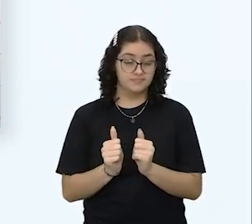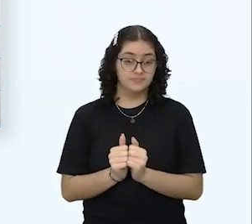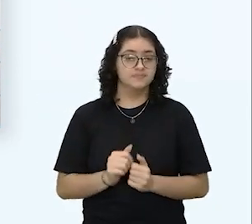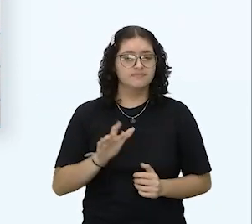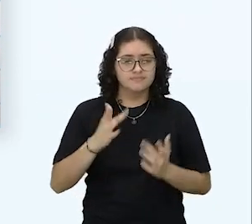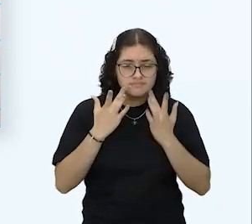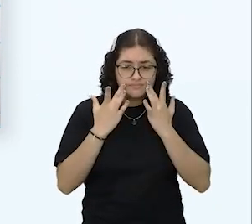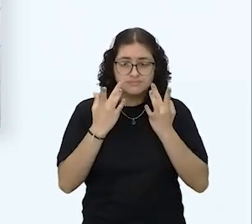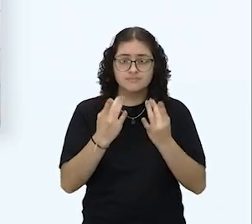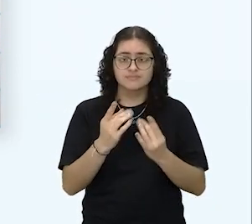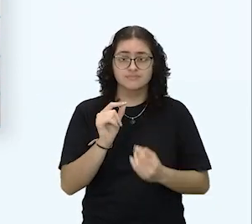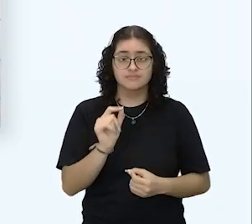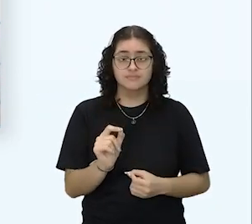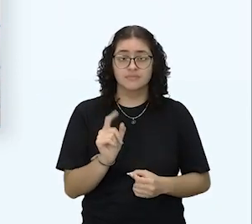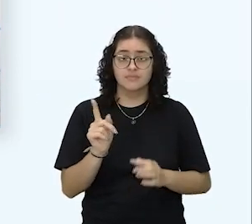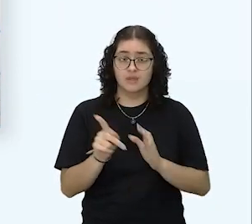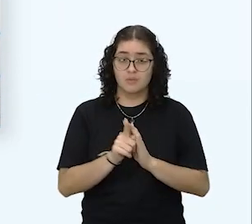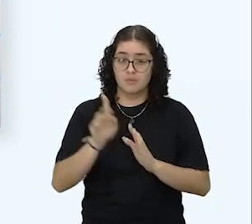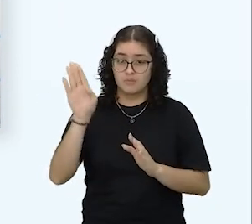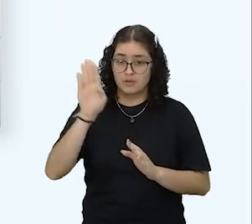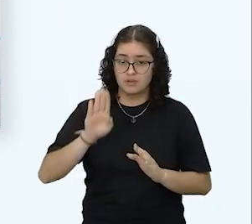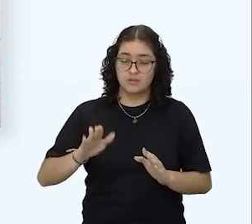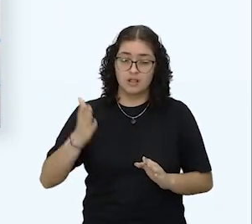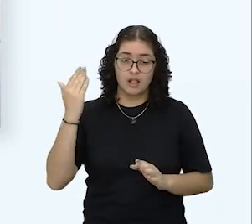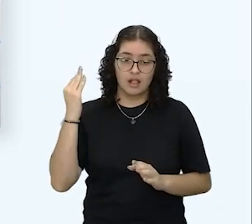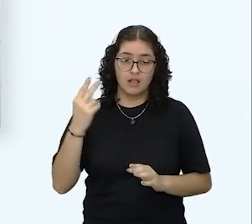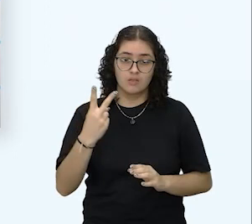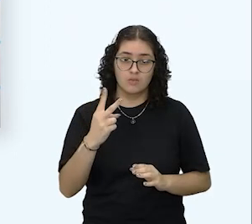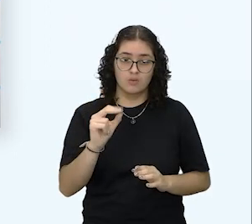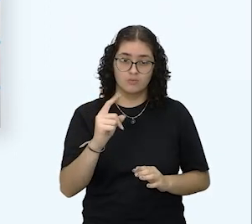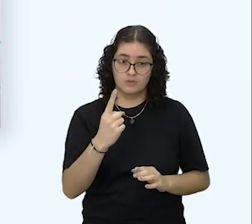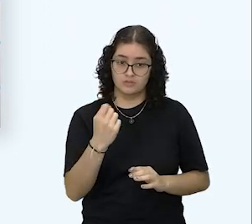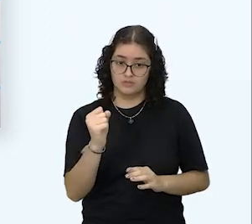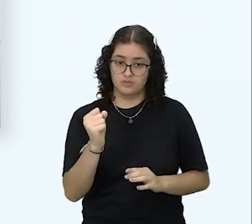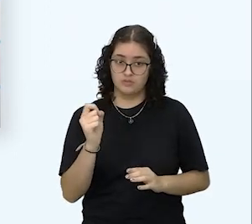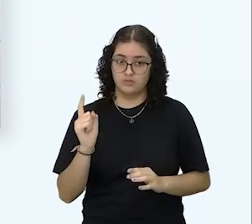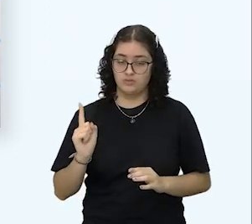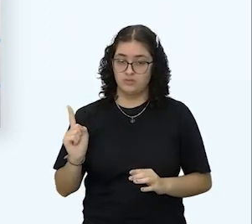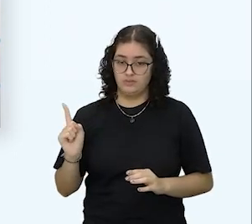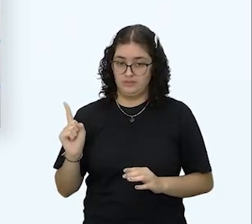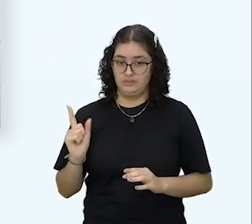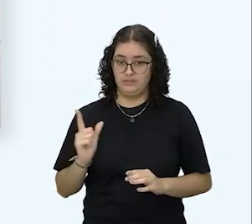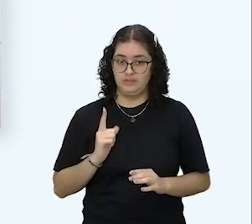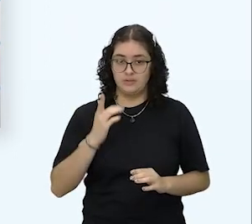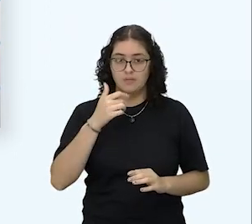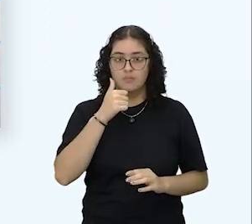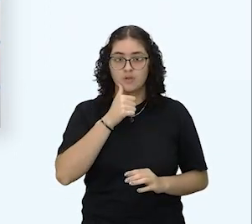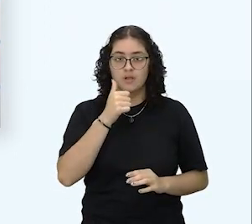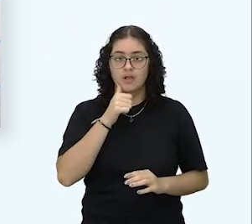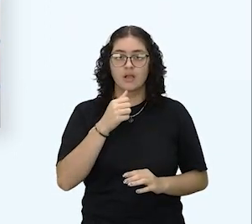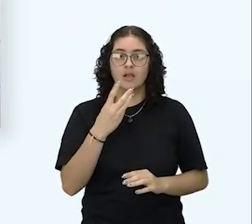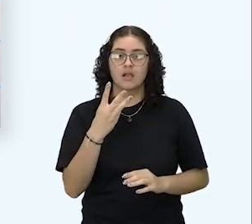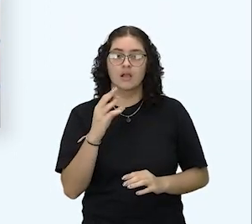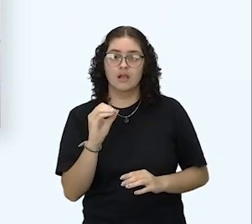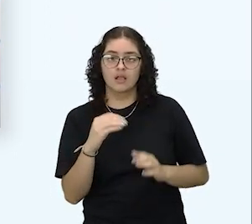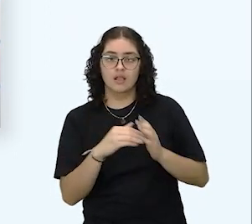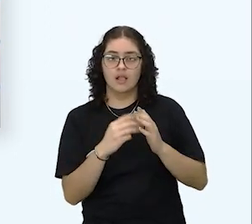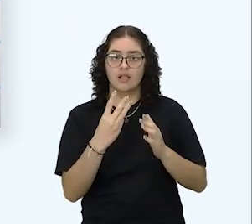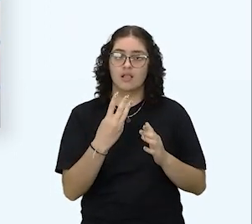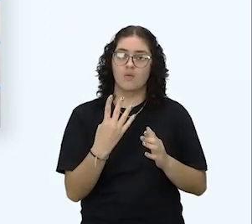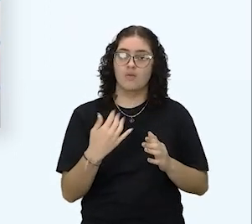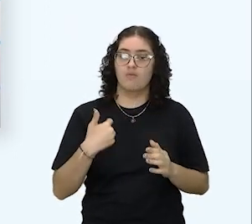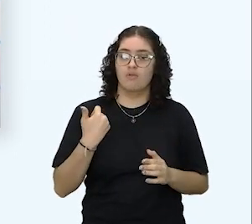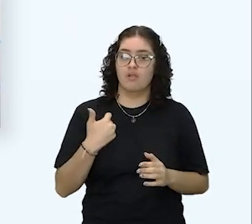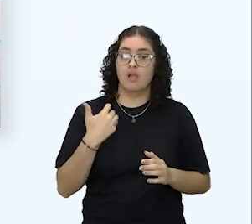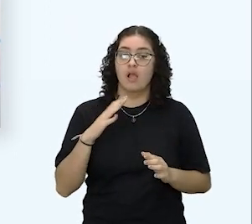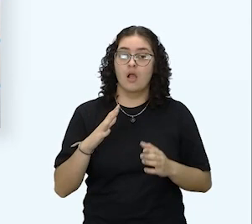por exemplo, a pirâmide etária brasileira de 2018. A faixa em que temos mais mulheres é a de 30 a 34 anos.